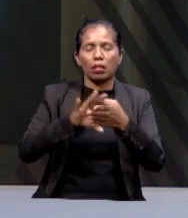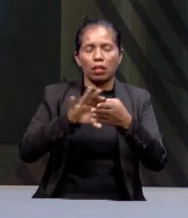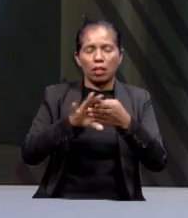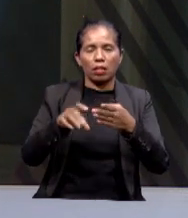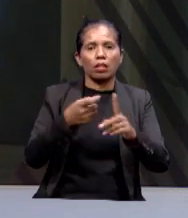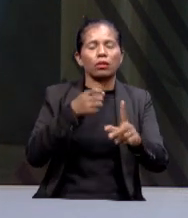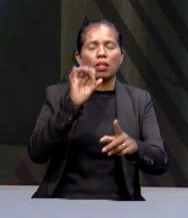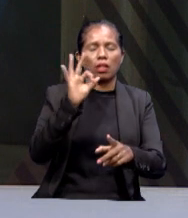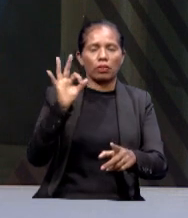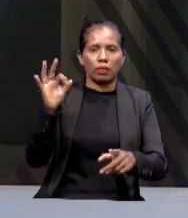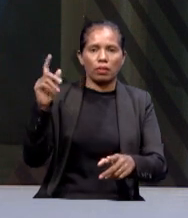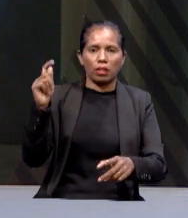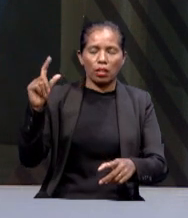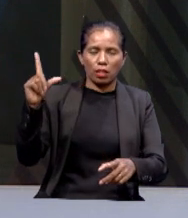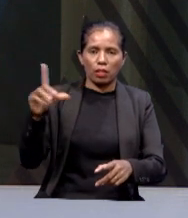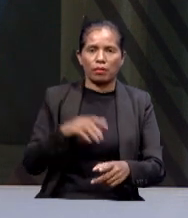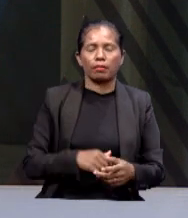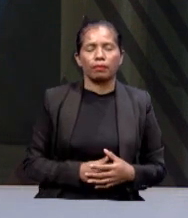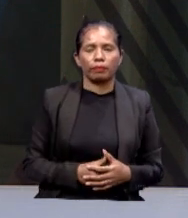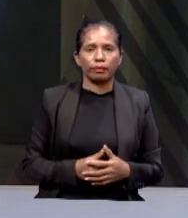FFTL no órgão LFTL.